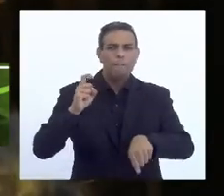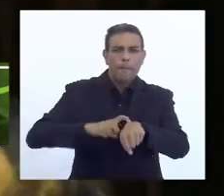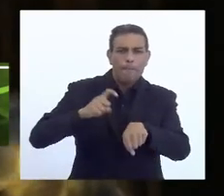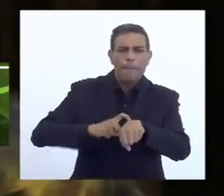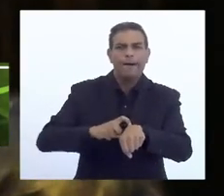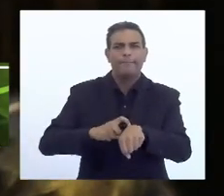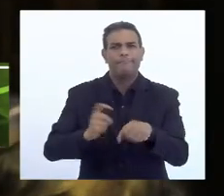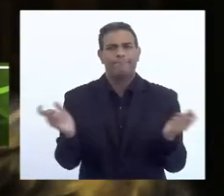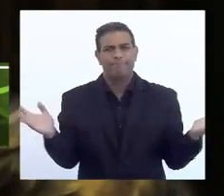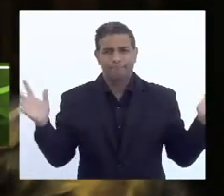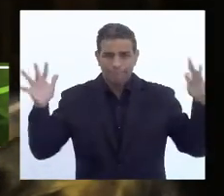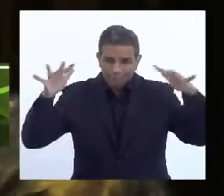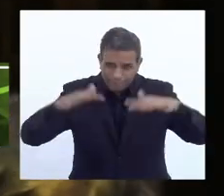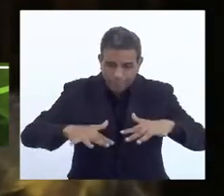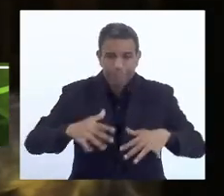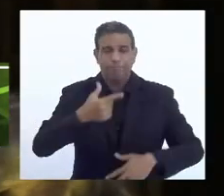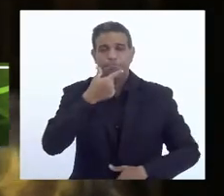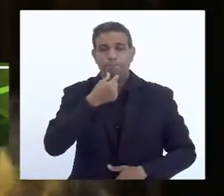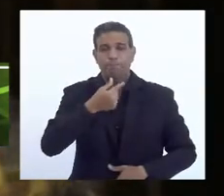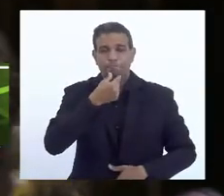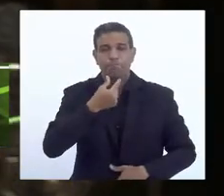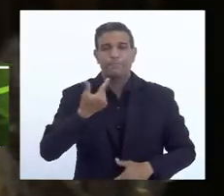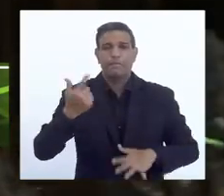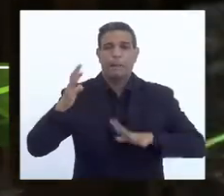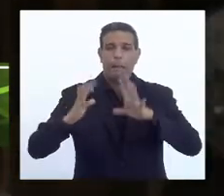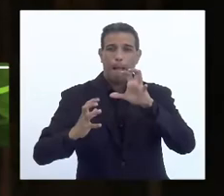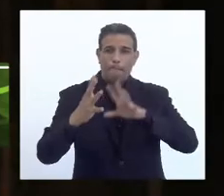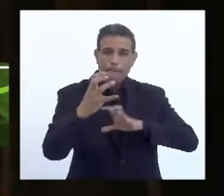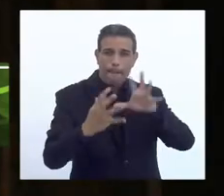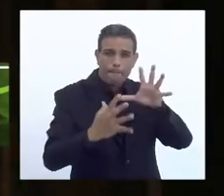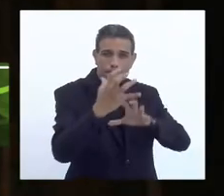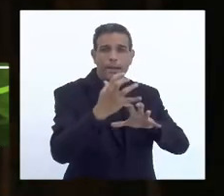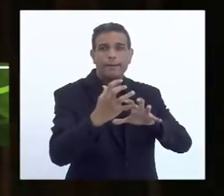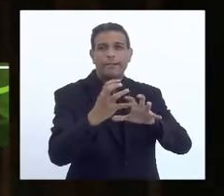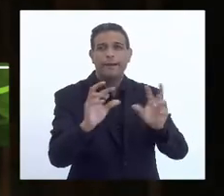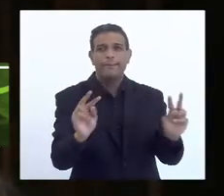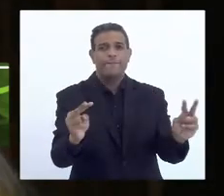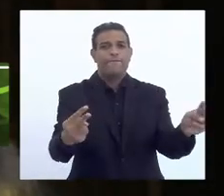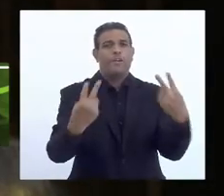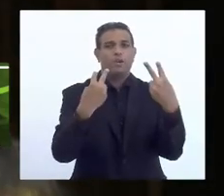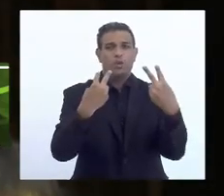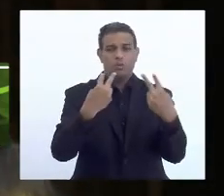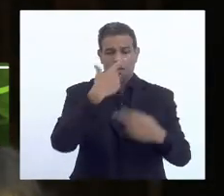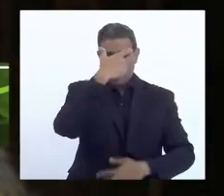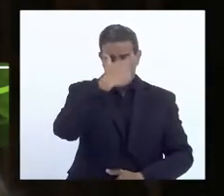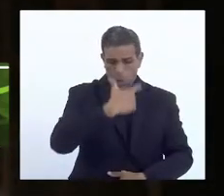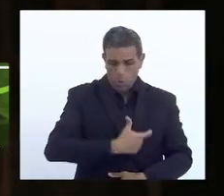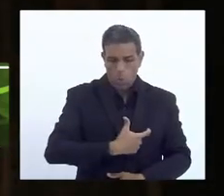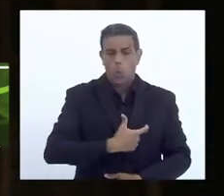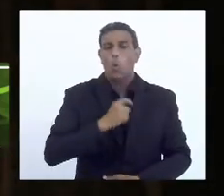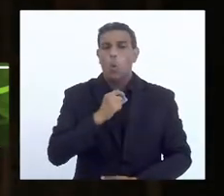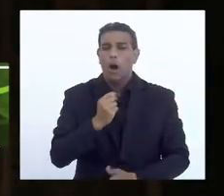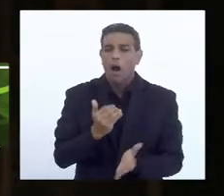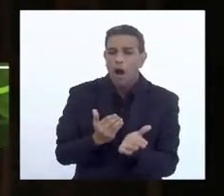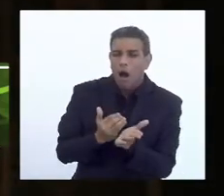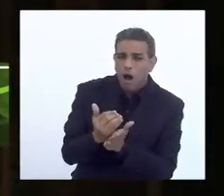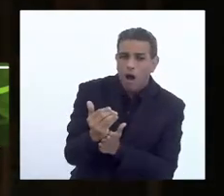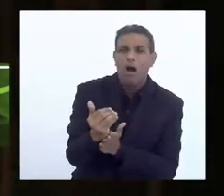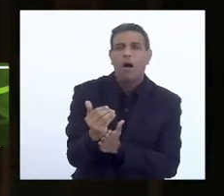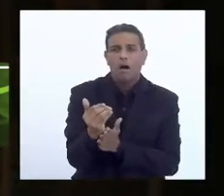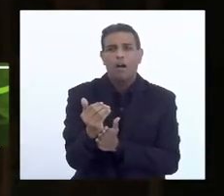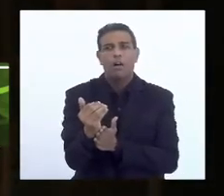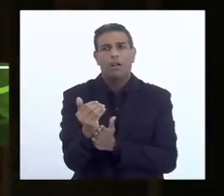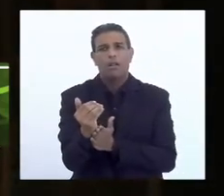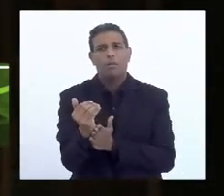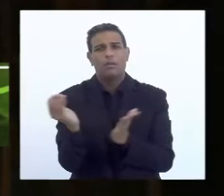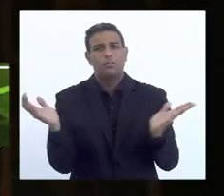todos eles vieram para a porta para começar a nos intimidar. E quando eles me viram, eles começaram a